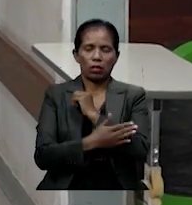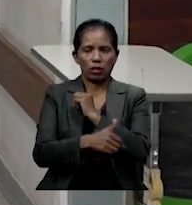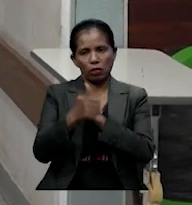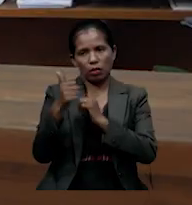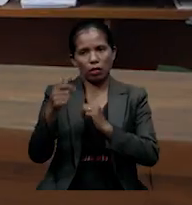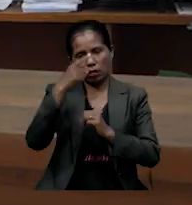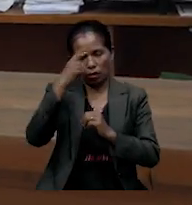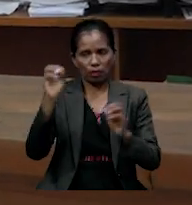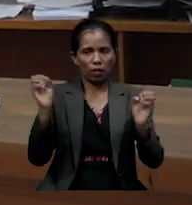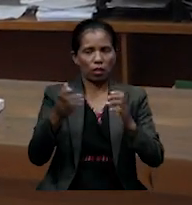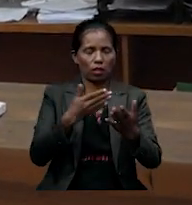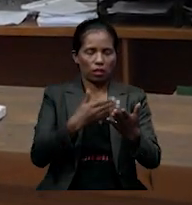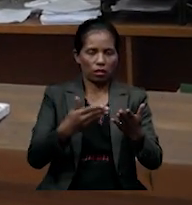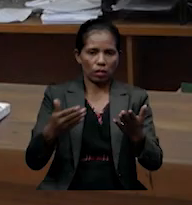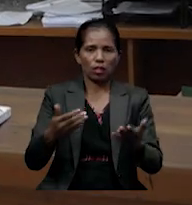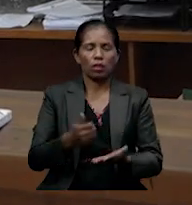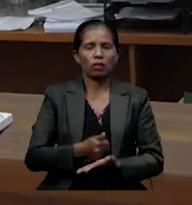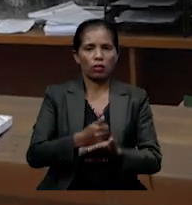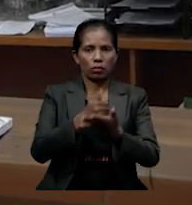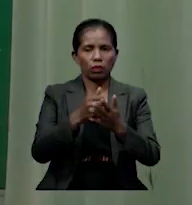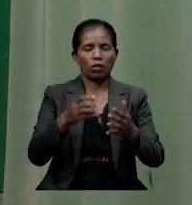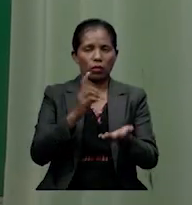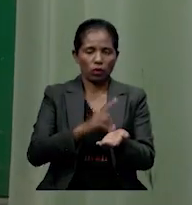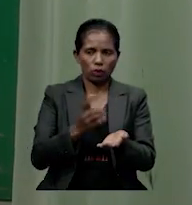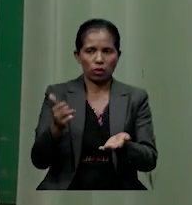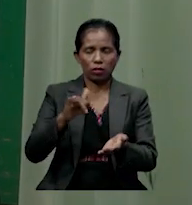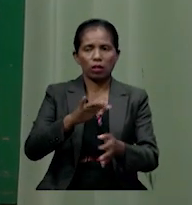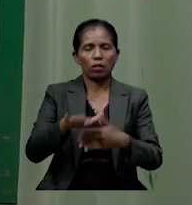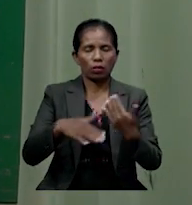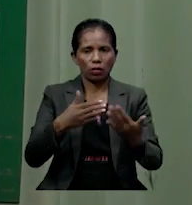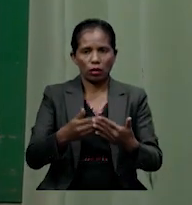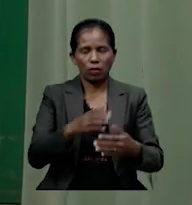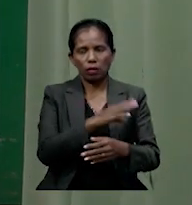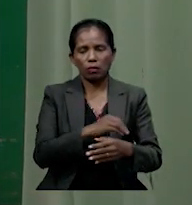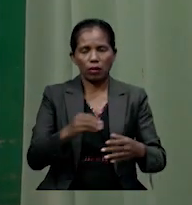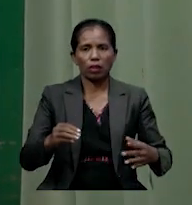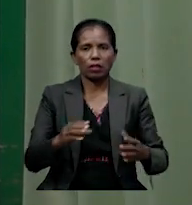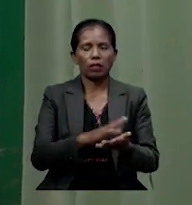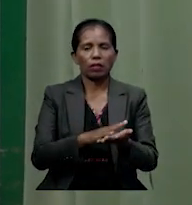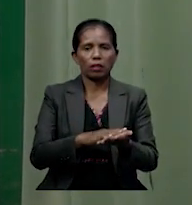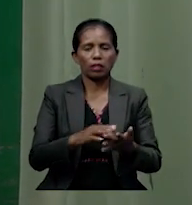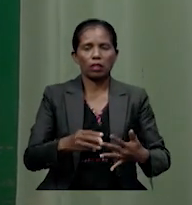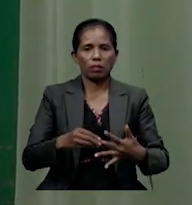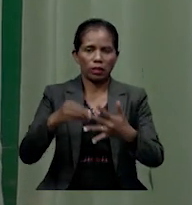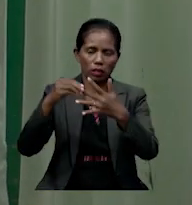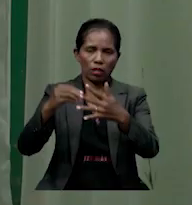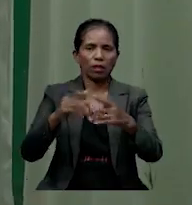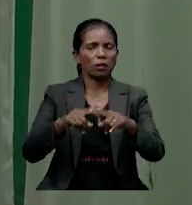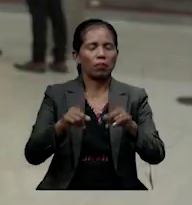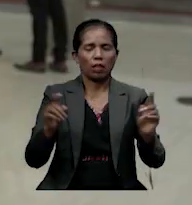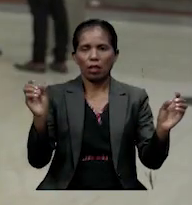lai equipamento hori facilita médico sira, nune mas que médico balon bahasa curso especialista mabe labele halo